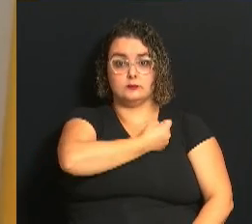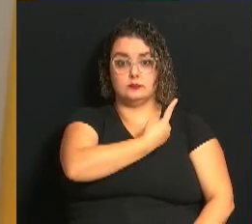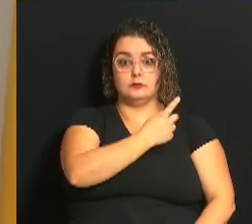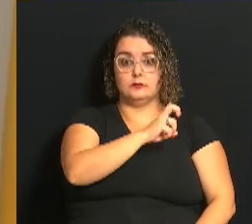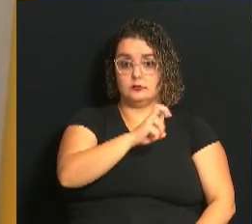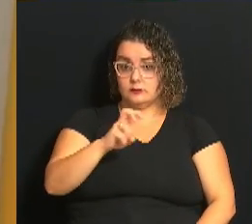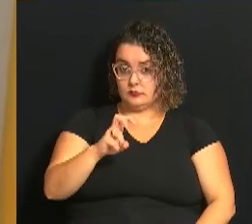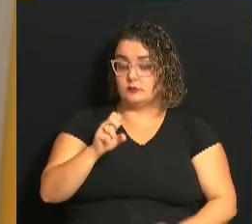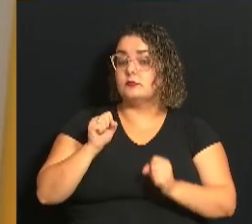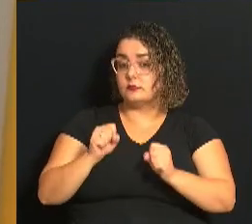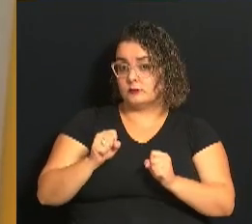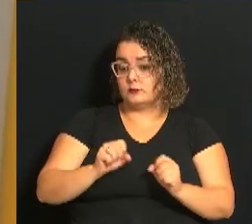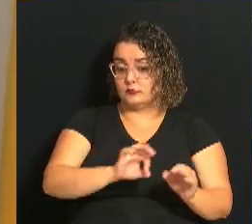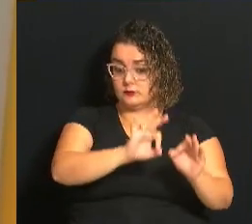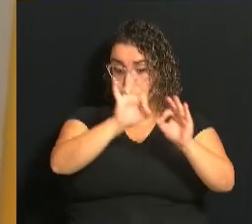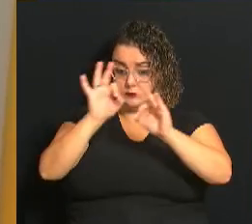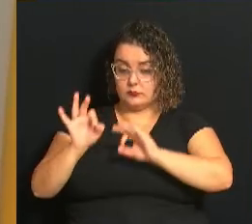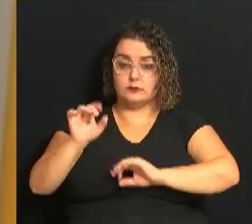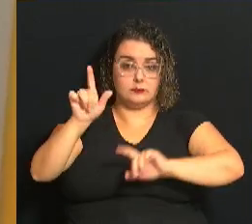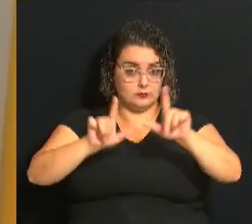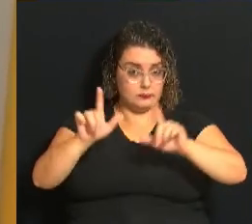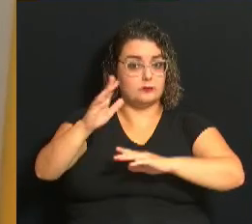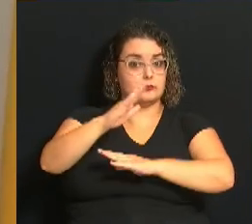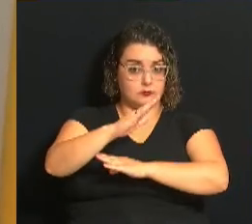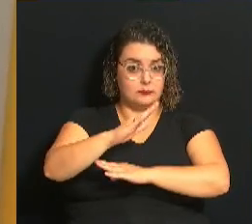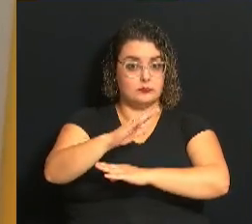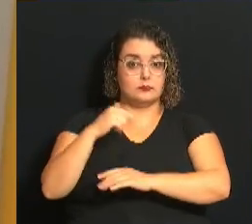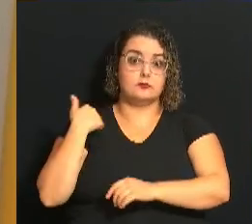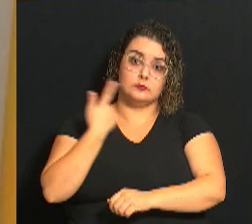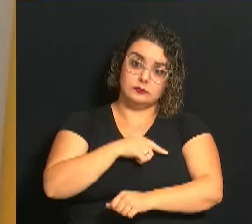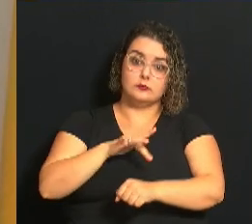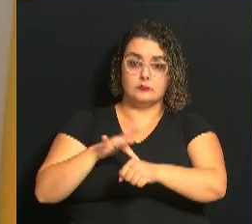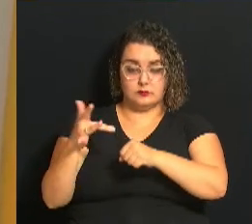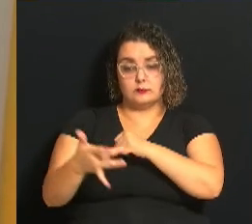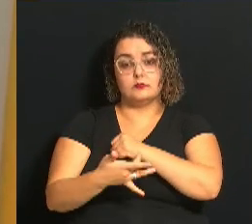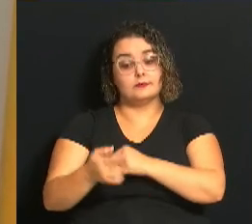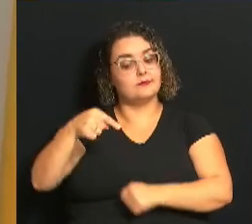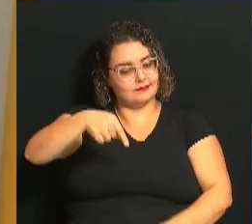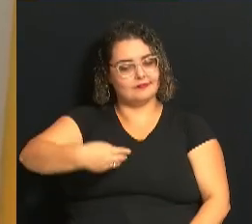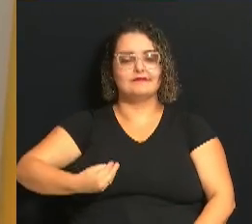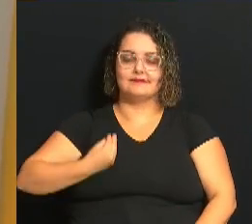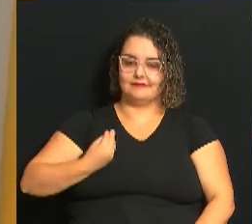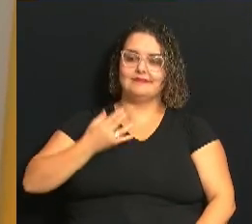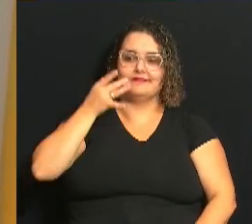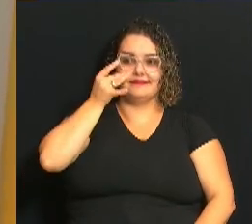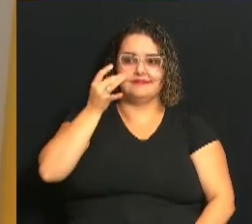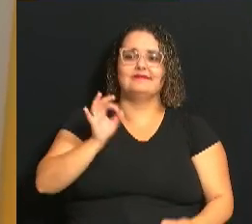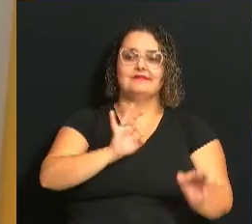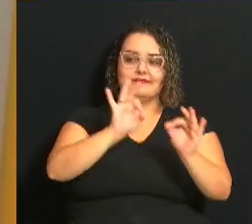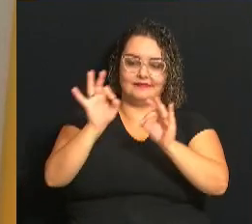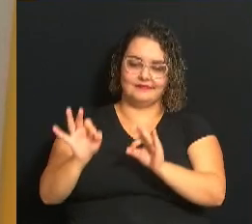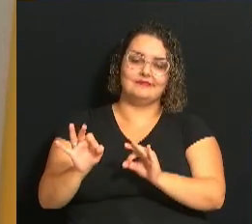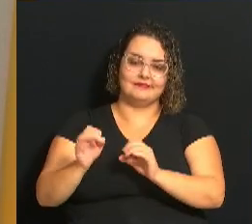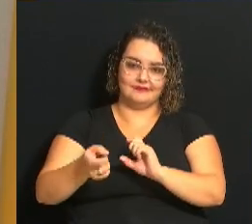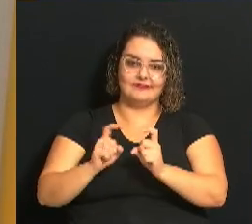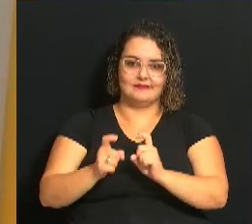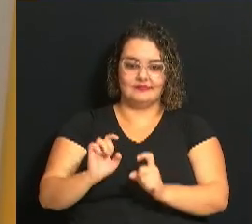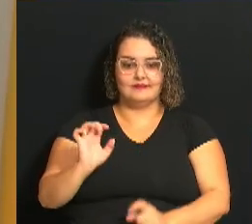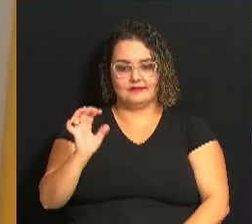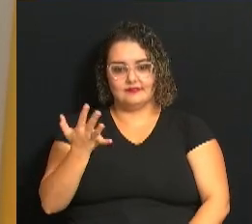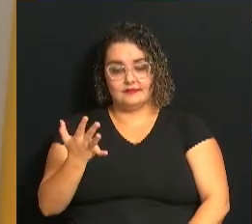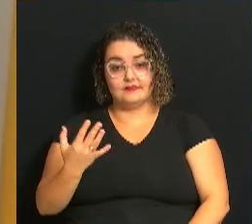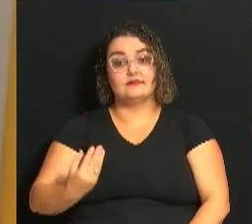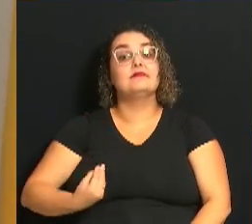pode acompanhar pela tela da TV, por meio das nossas redes, ou vir aqui até o teatro e acompanhar a reunião que está acontecendo de